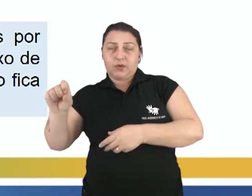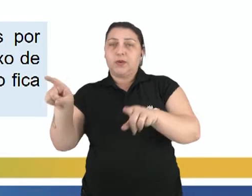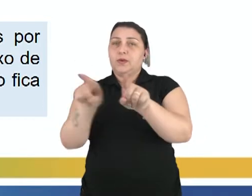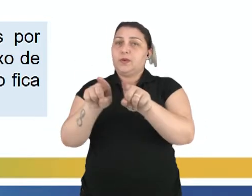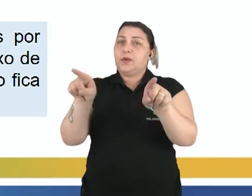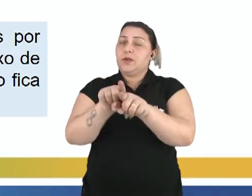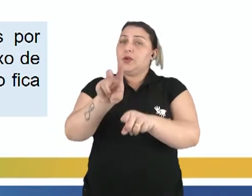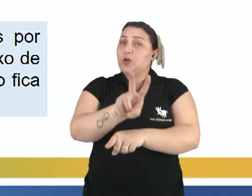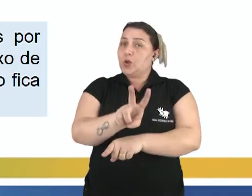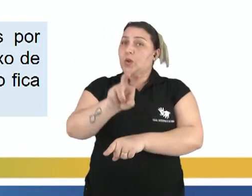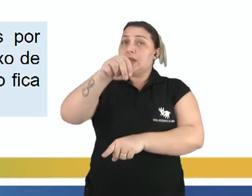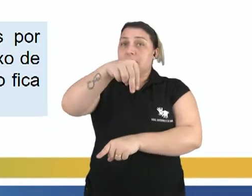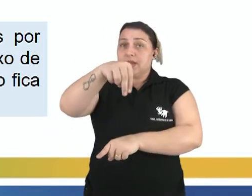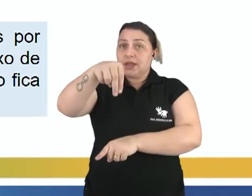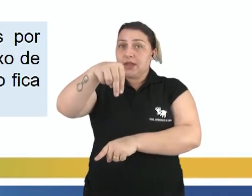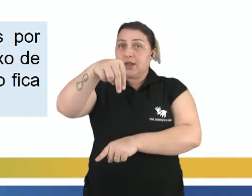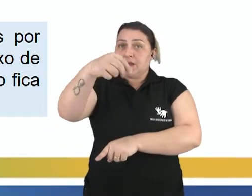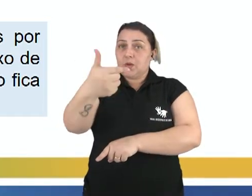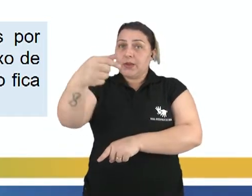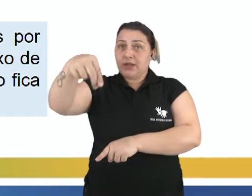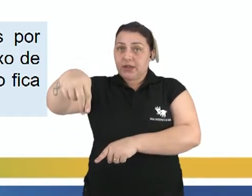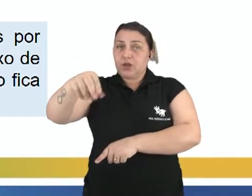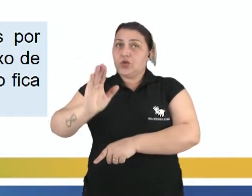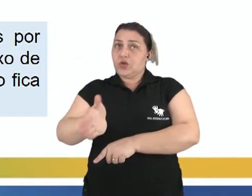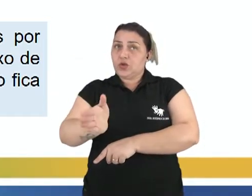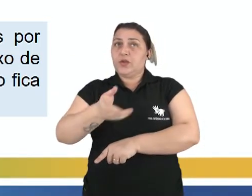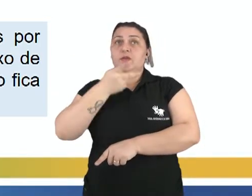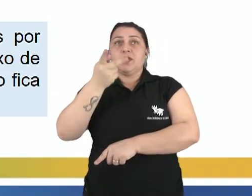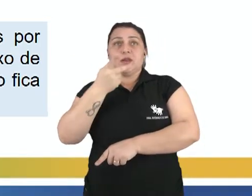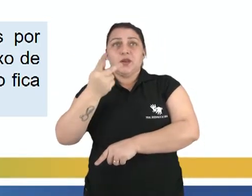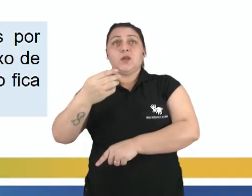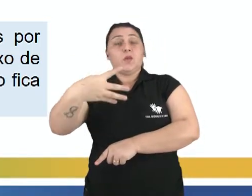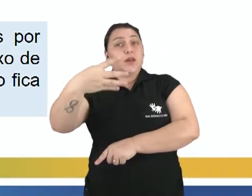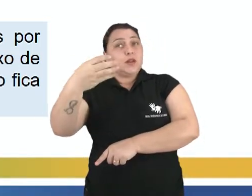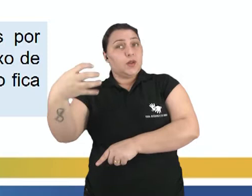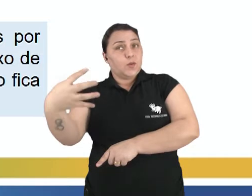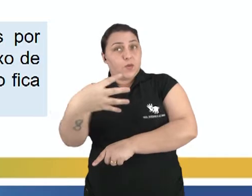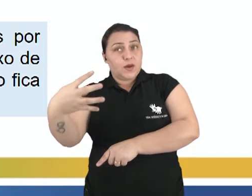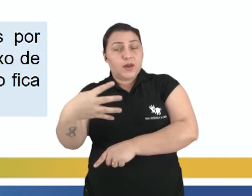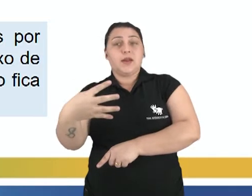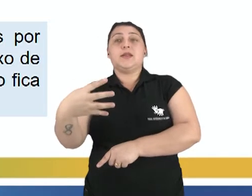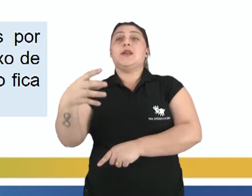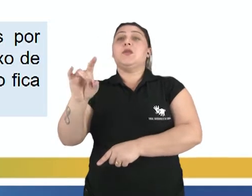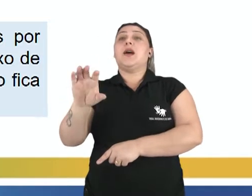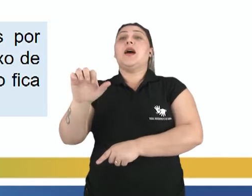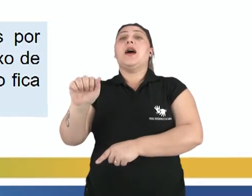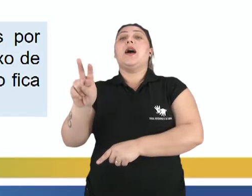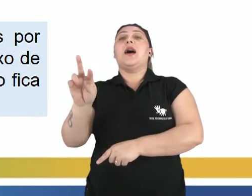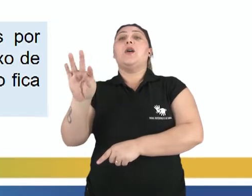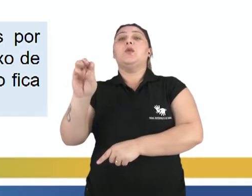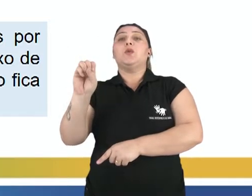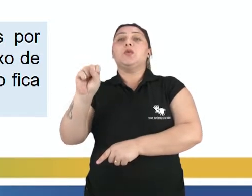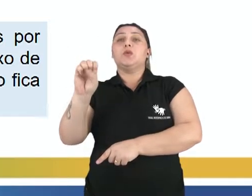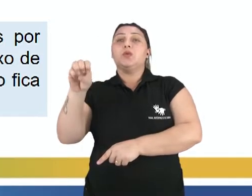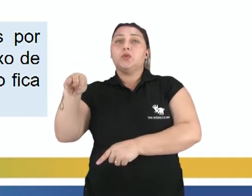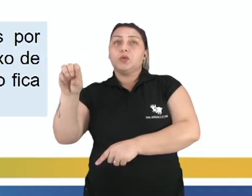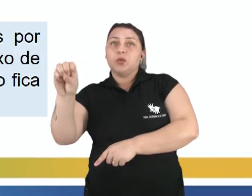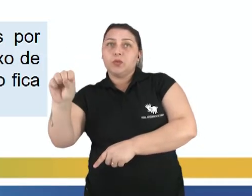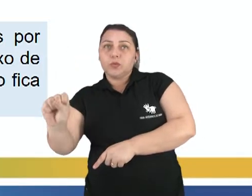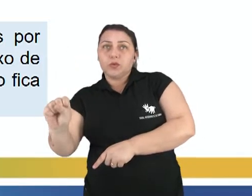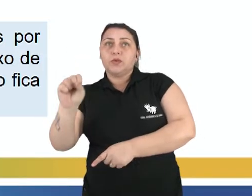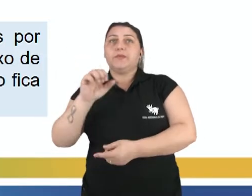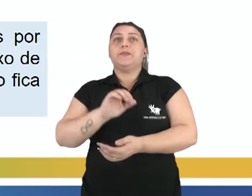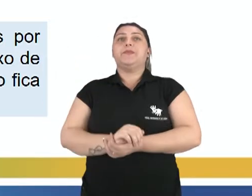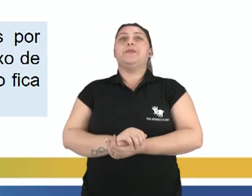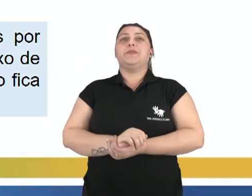chamamos de 2N, como eu já disse, desses cromossomos, 44 são autossomos. O que é um cromossomo